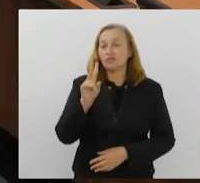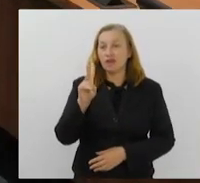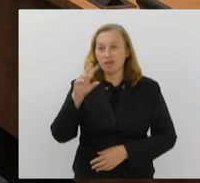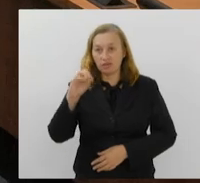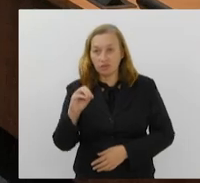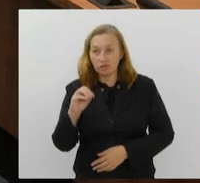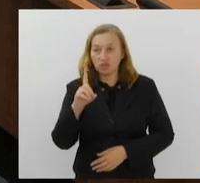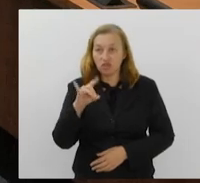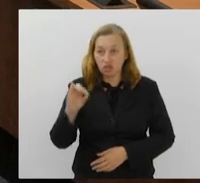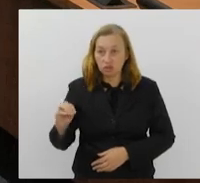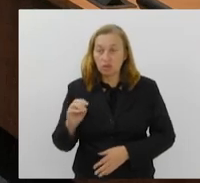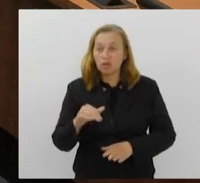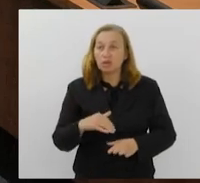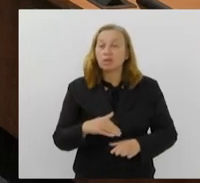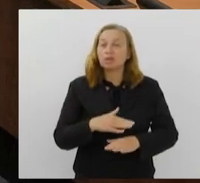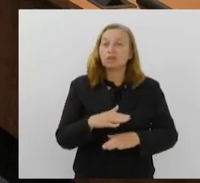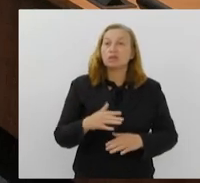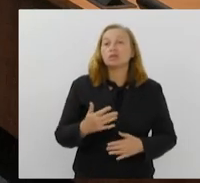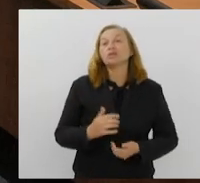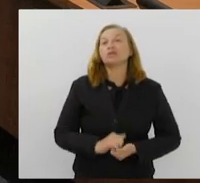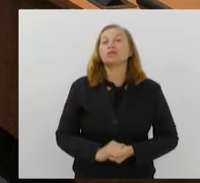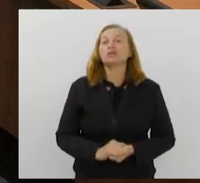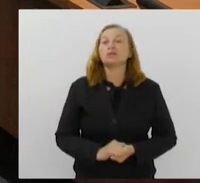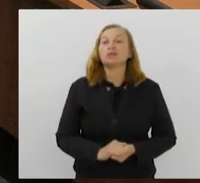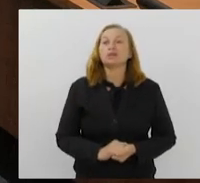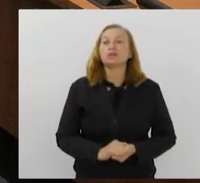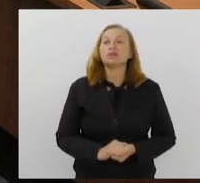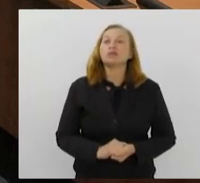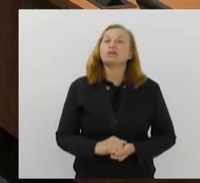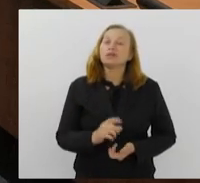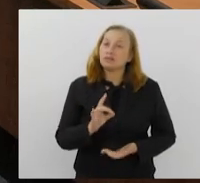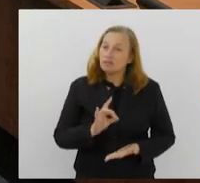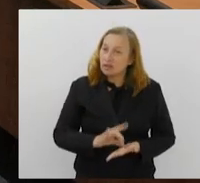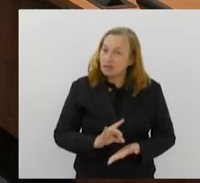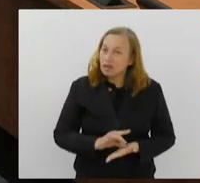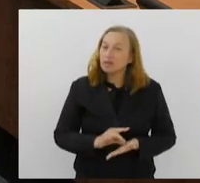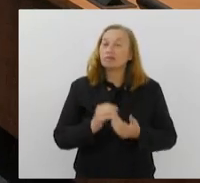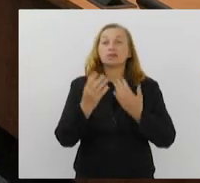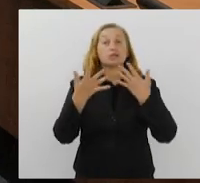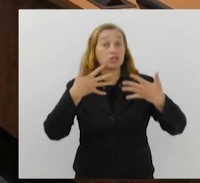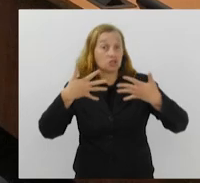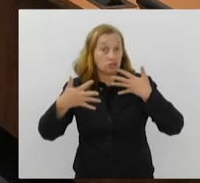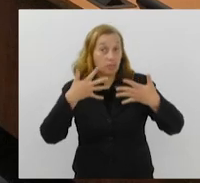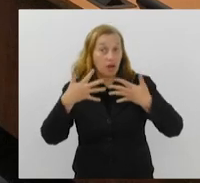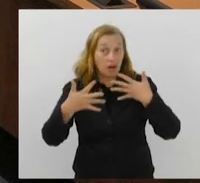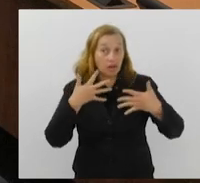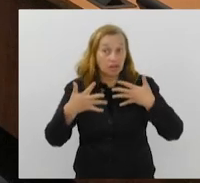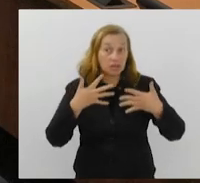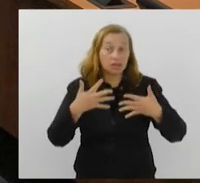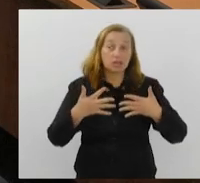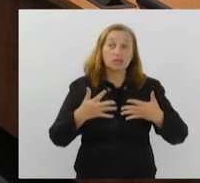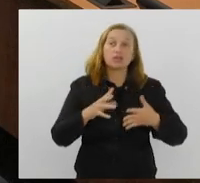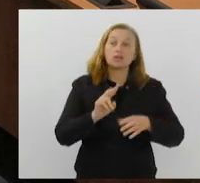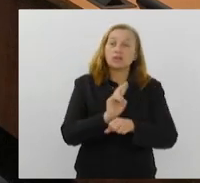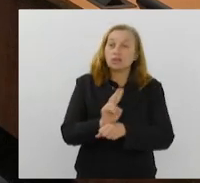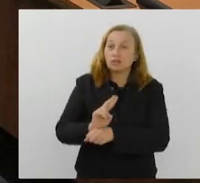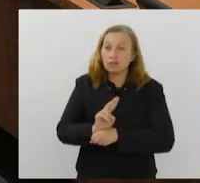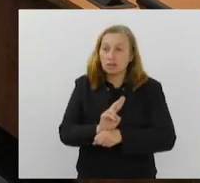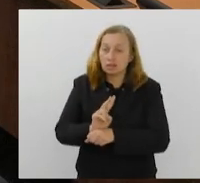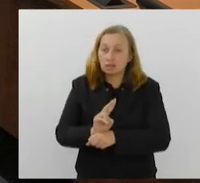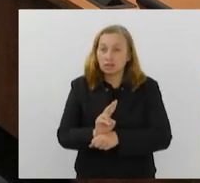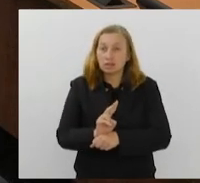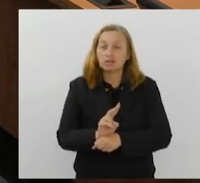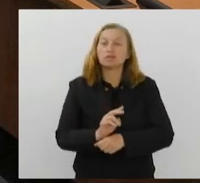referendada por todos os ministros do Supremo. Tem mesmo que ter transparência, destinação, rastreabilidade,